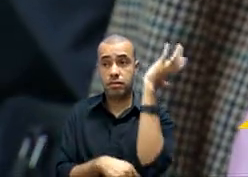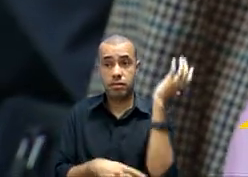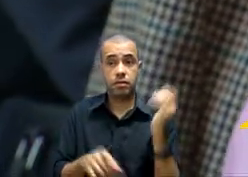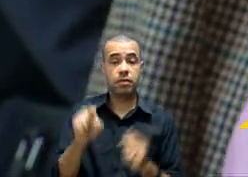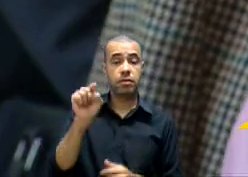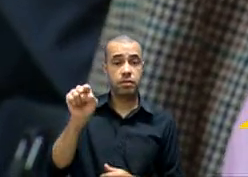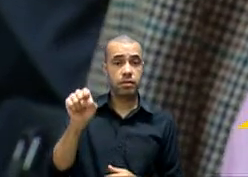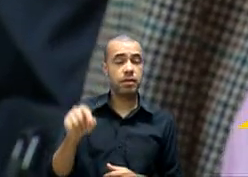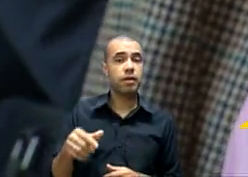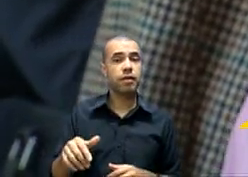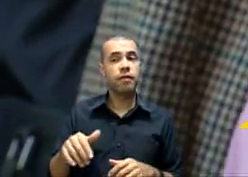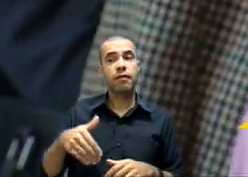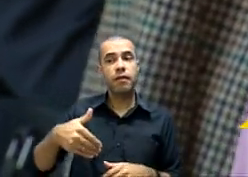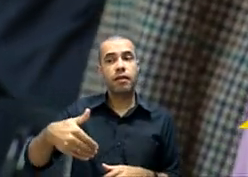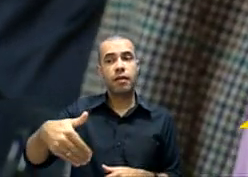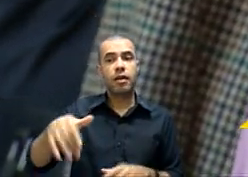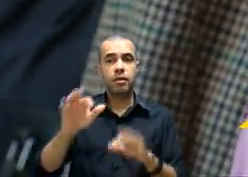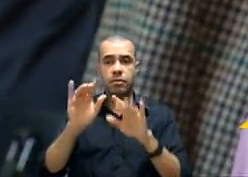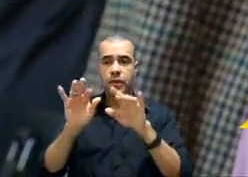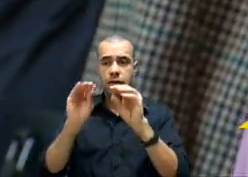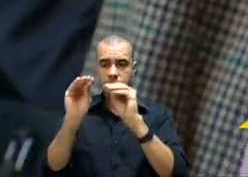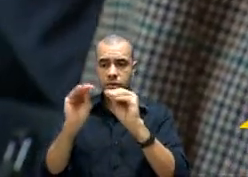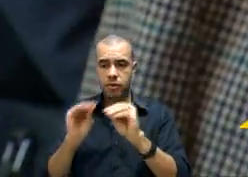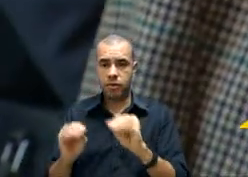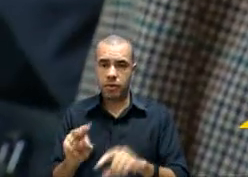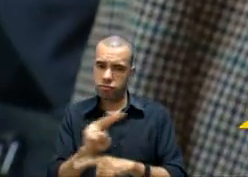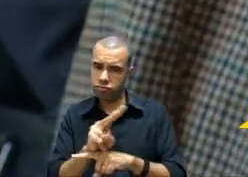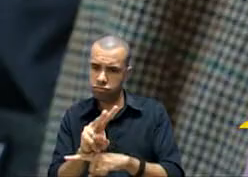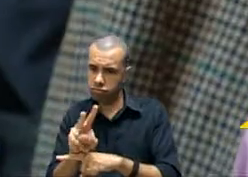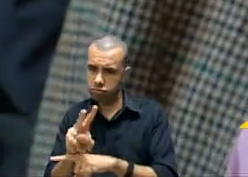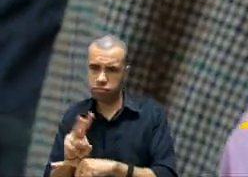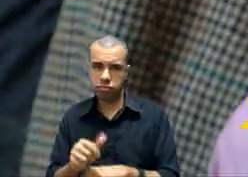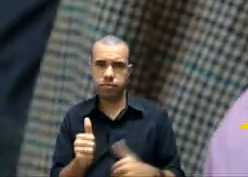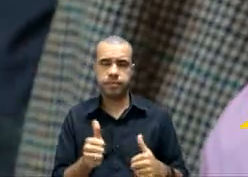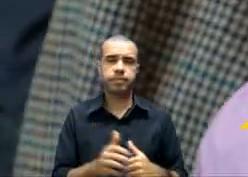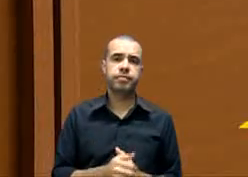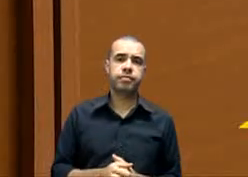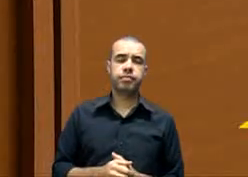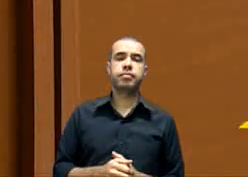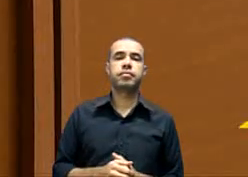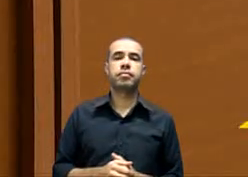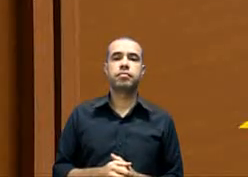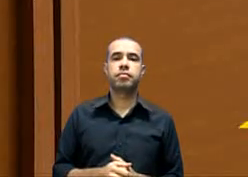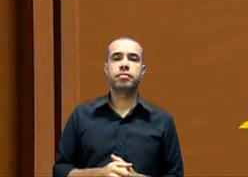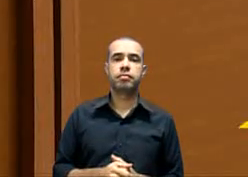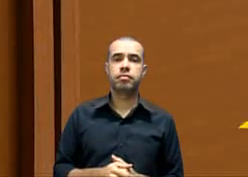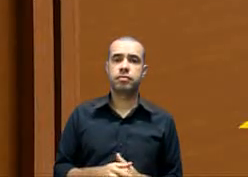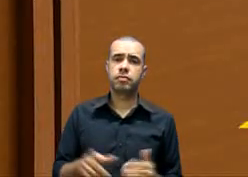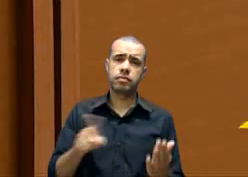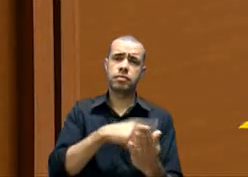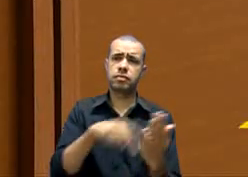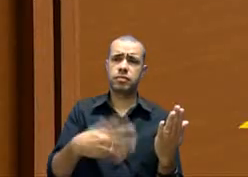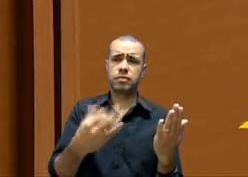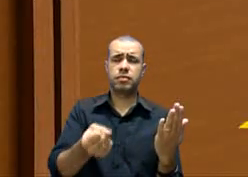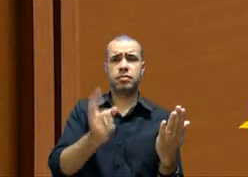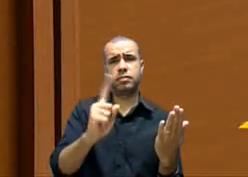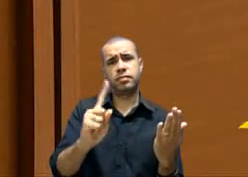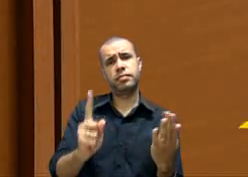vai publicar e vai fazer vigir aqui na nossa cidade. Com certeza. Obrigado, vereador. Obrigado, vereador João. Não ao veto, presidente.